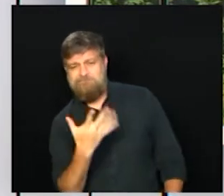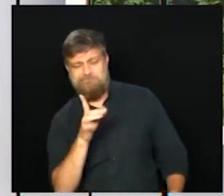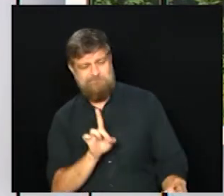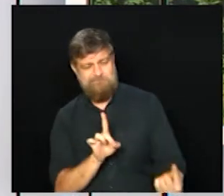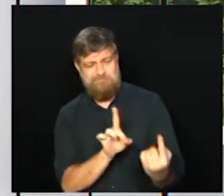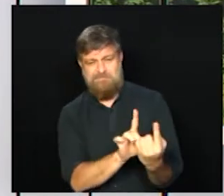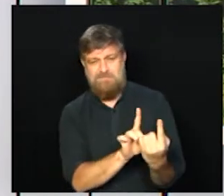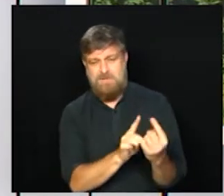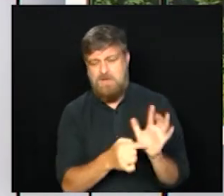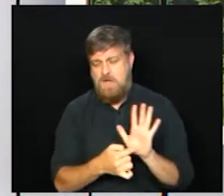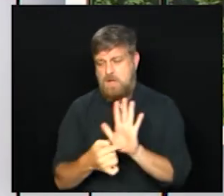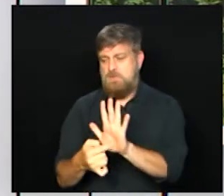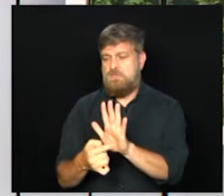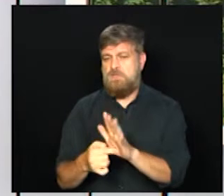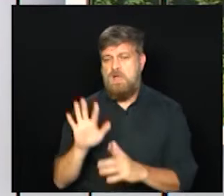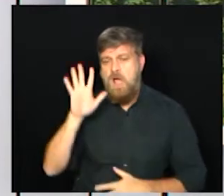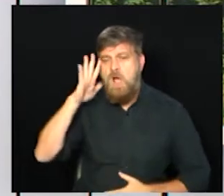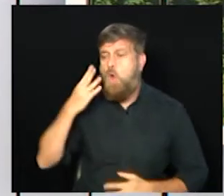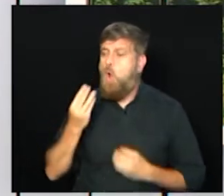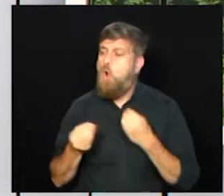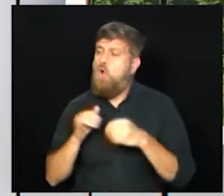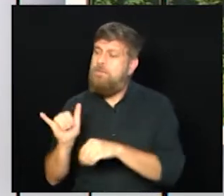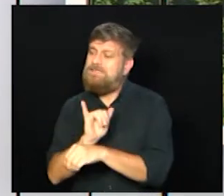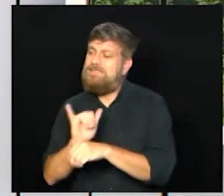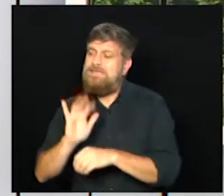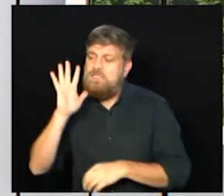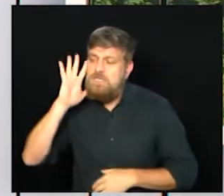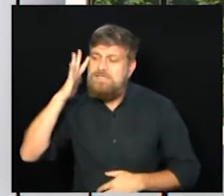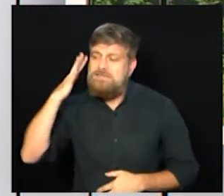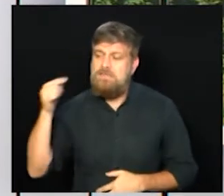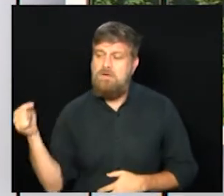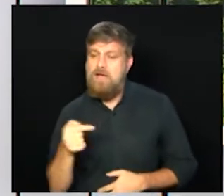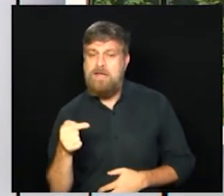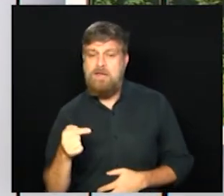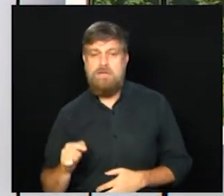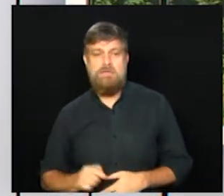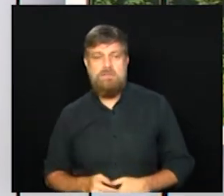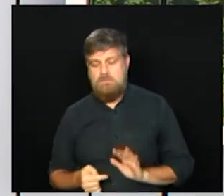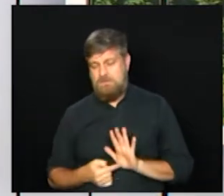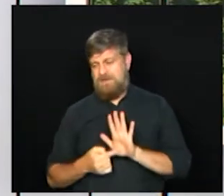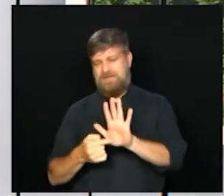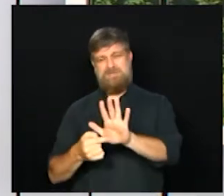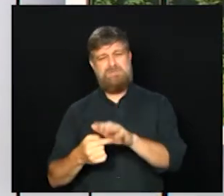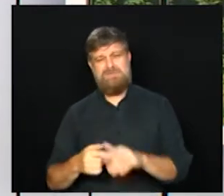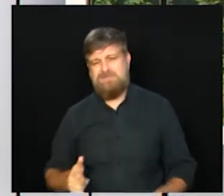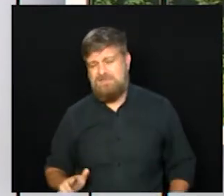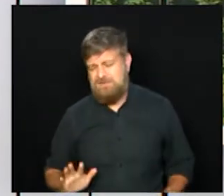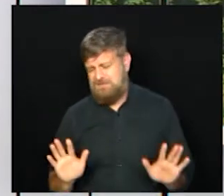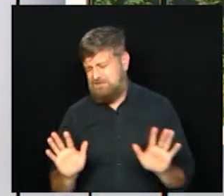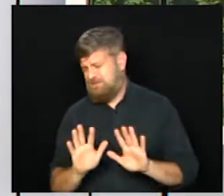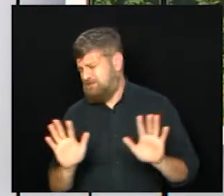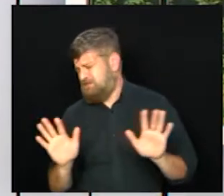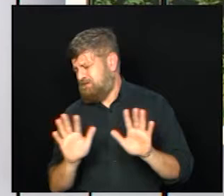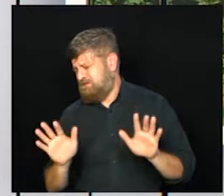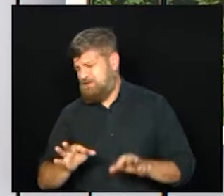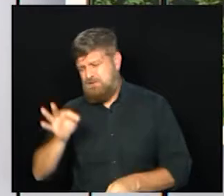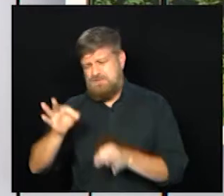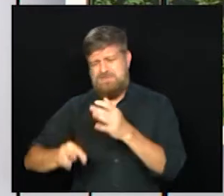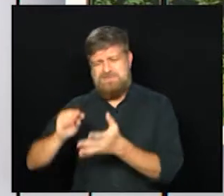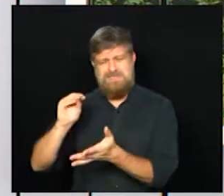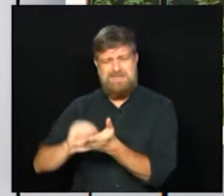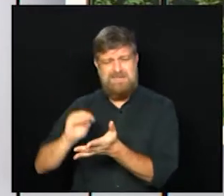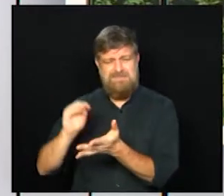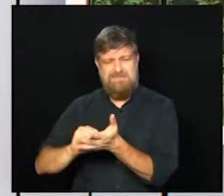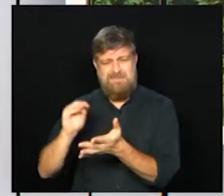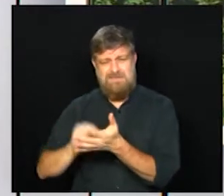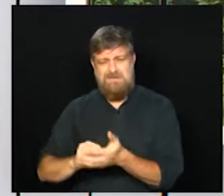vai dizer qual vai ser o encaminhamento, qual vai ser a decisão, né? E não reproduzir esse tipo de injustiça e esse tipo